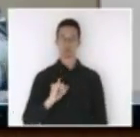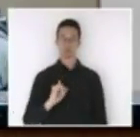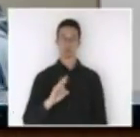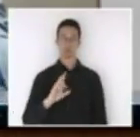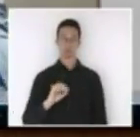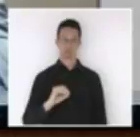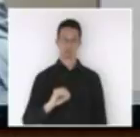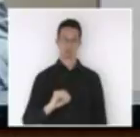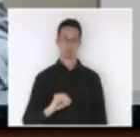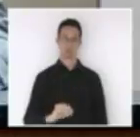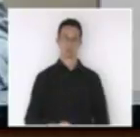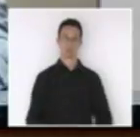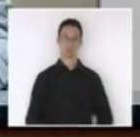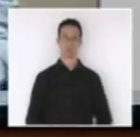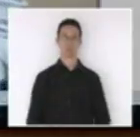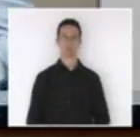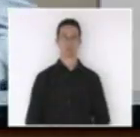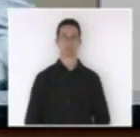Hager.